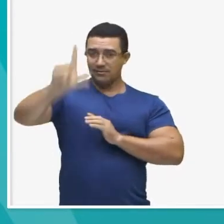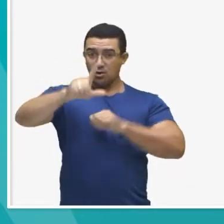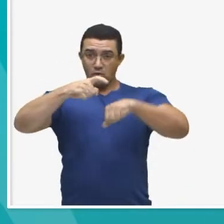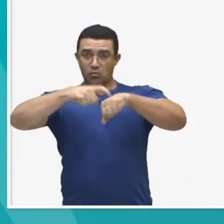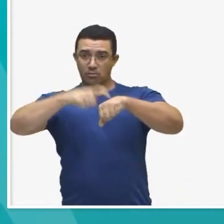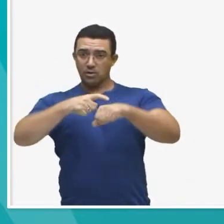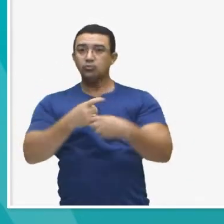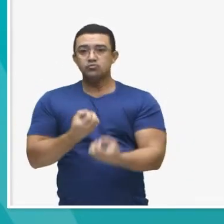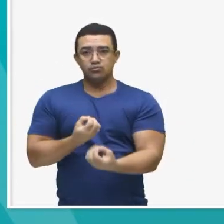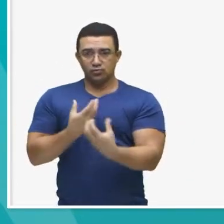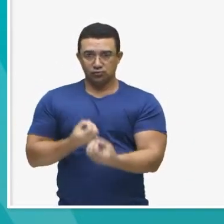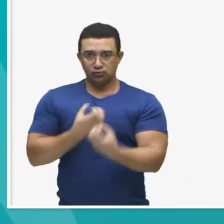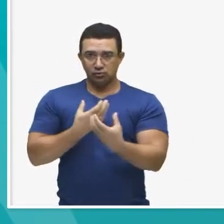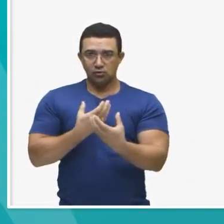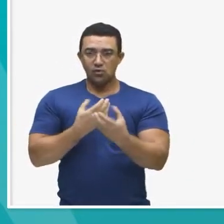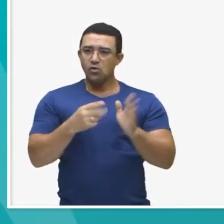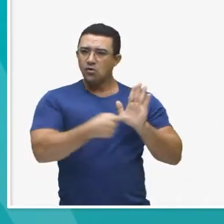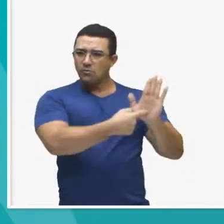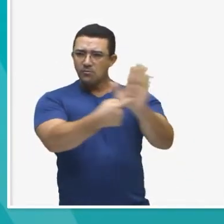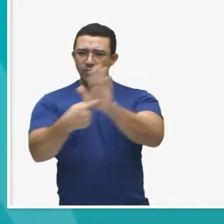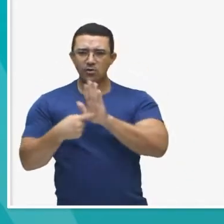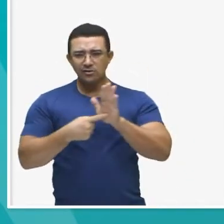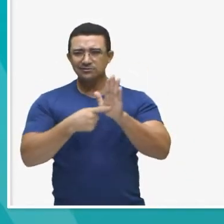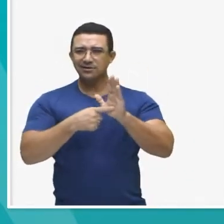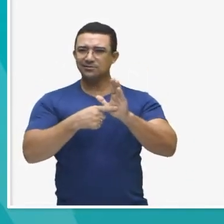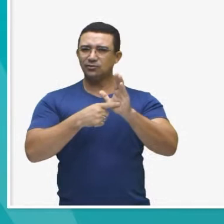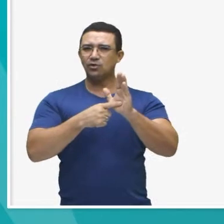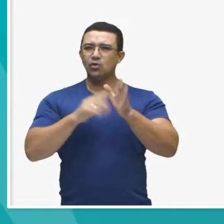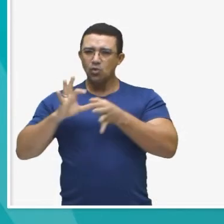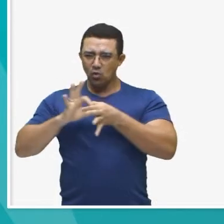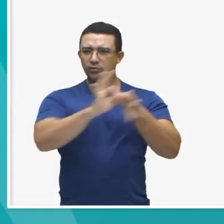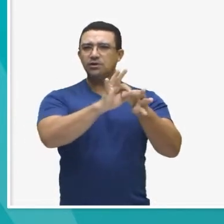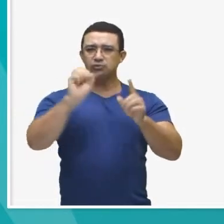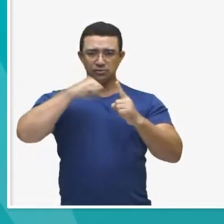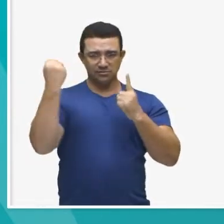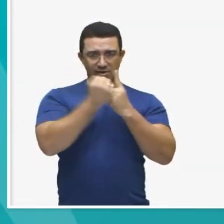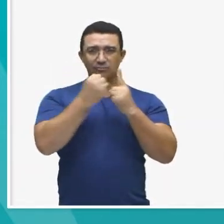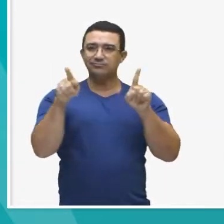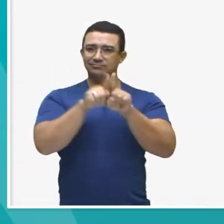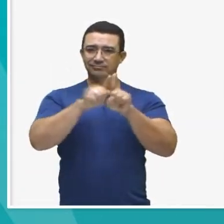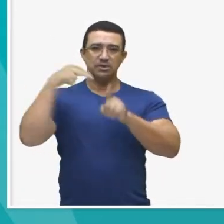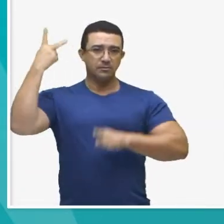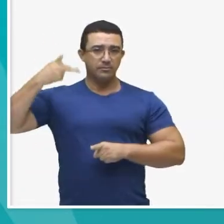produção, situando os aspectos do contexto histórico, social e político.